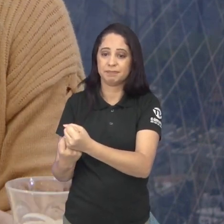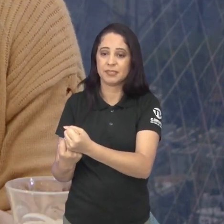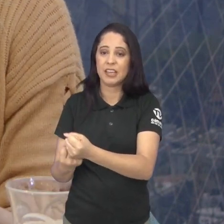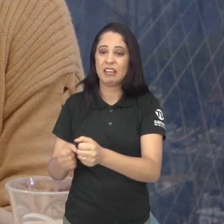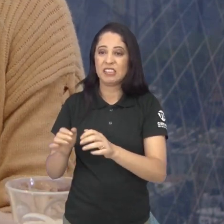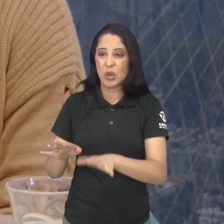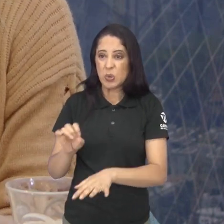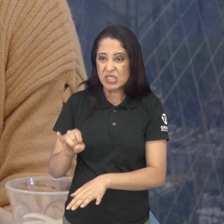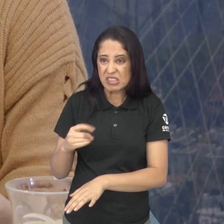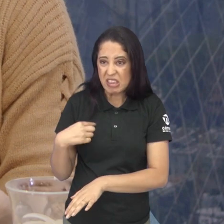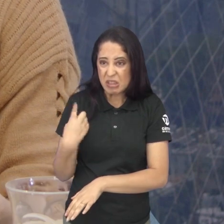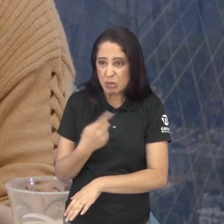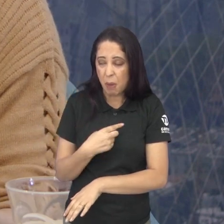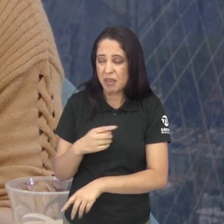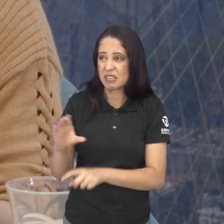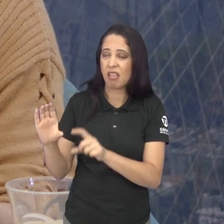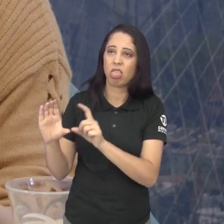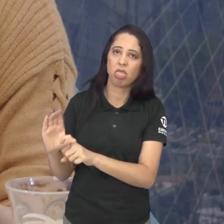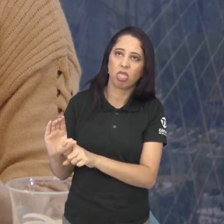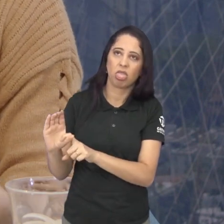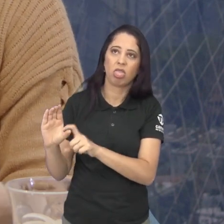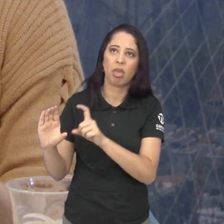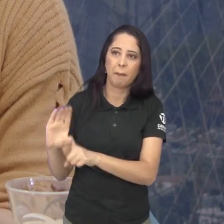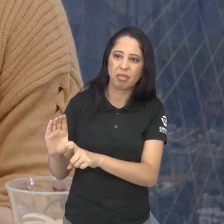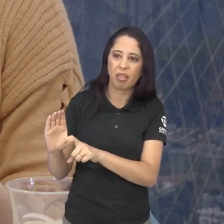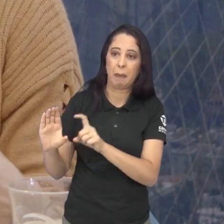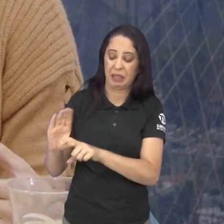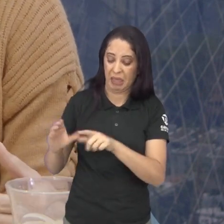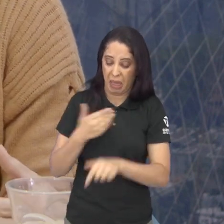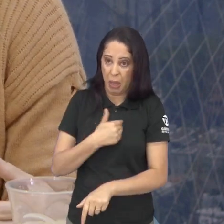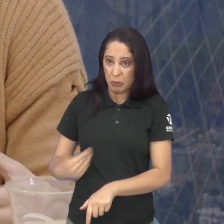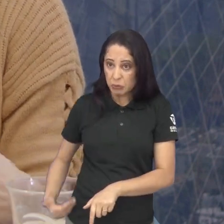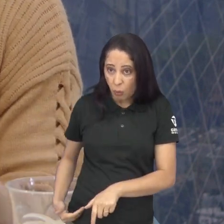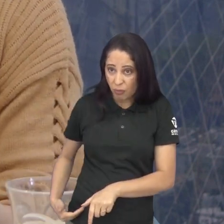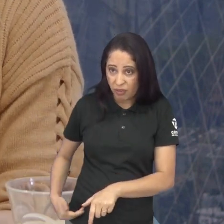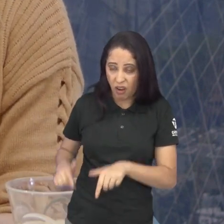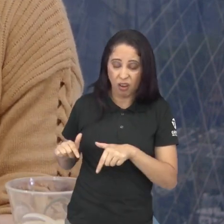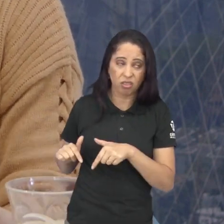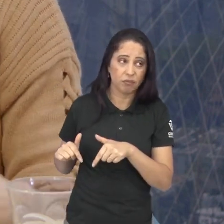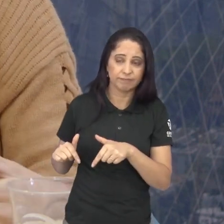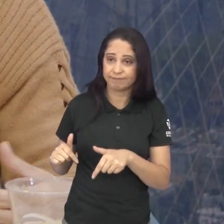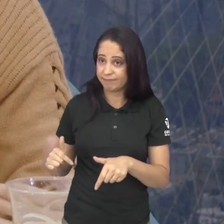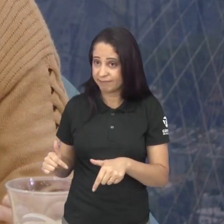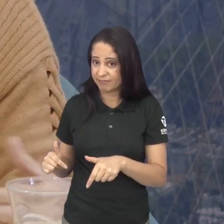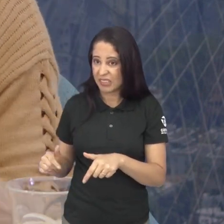tem jeito. Se a gente for depender do que existe hoje de políticas públicas